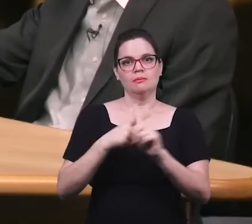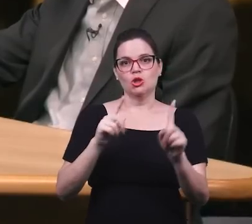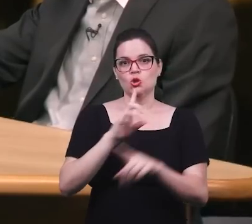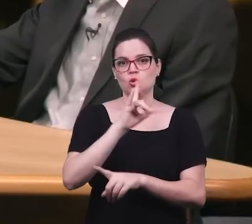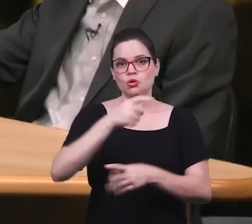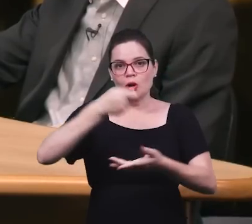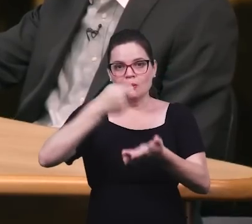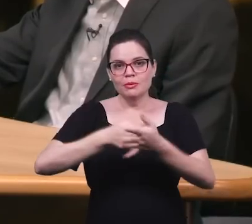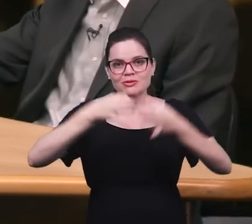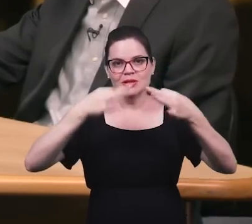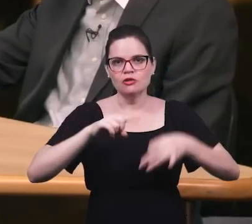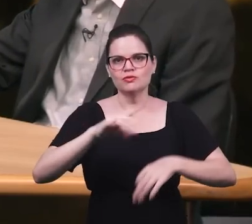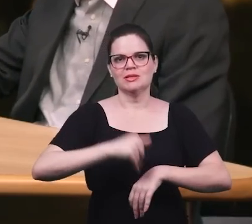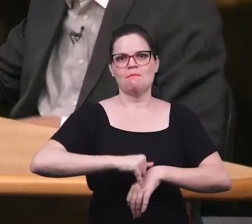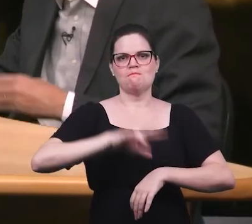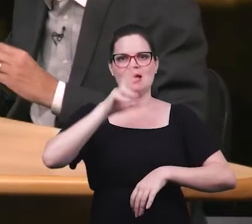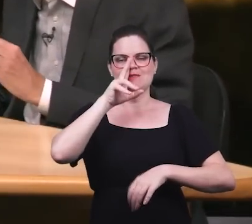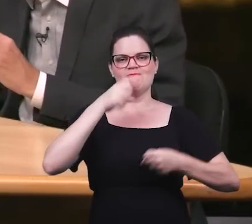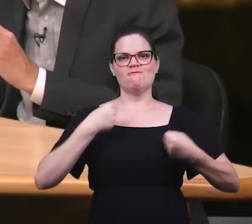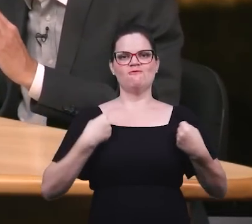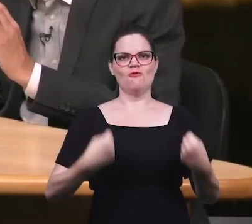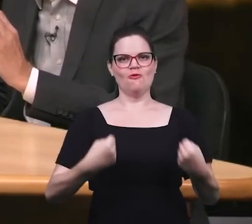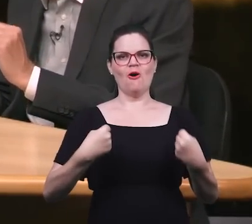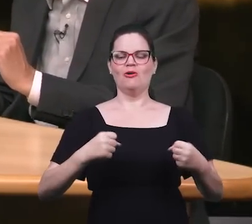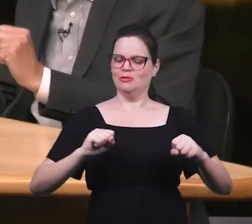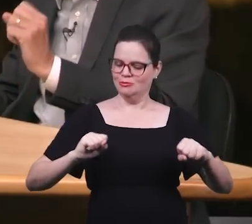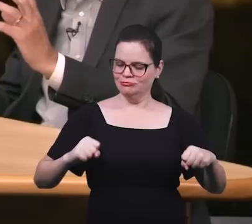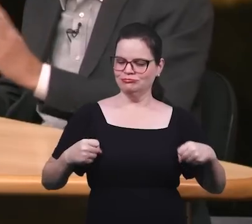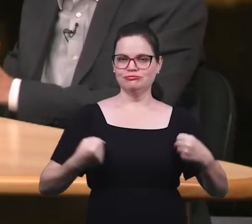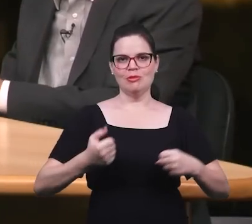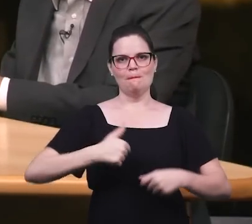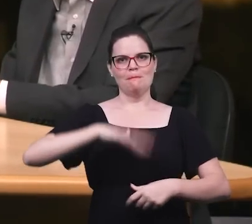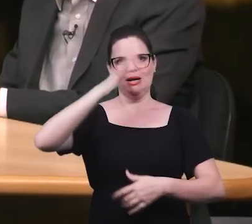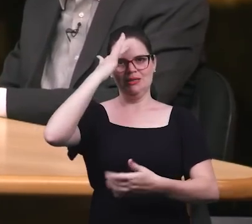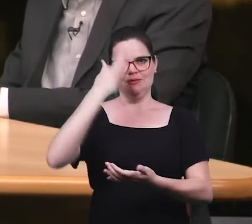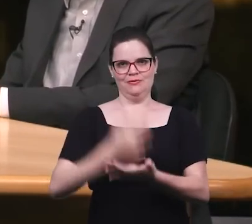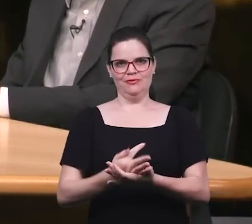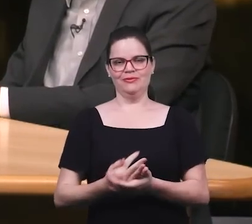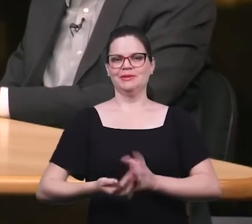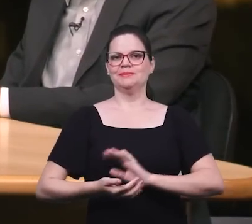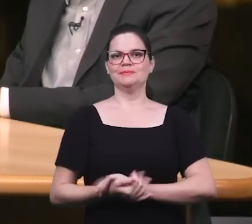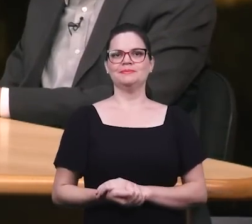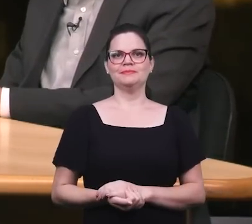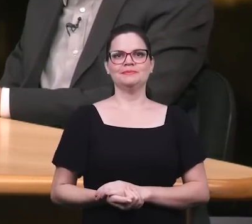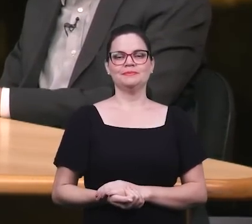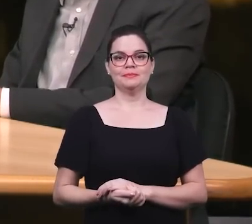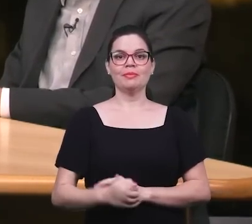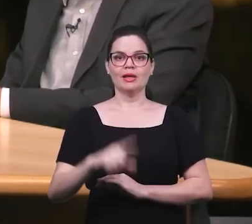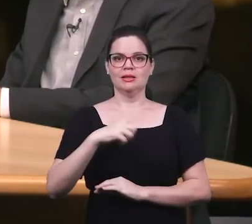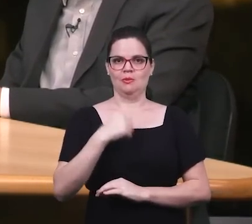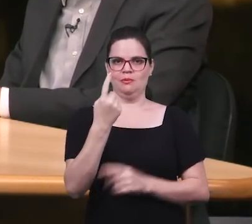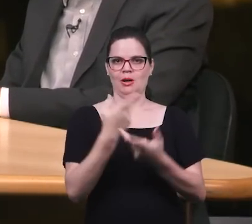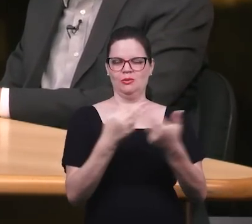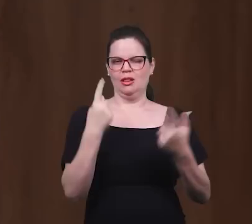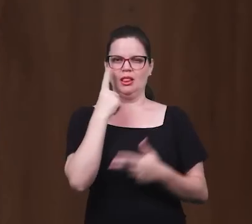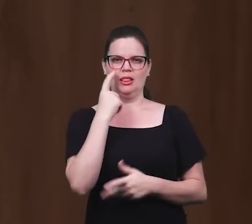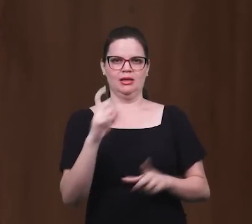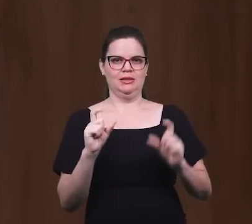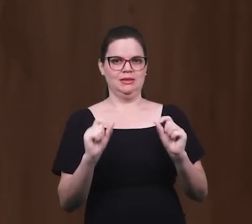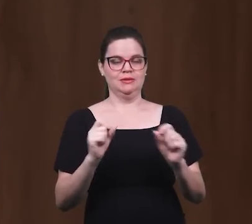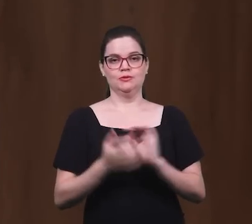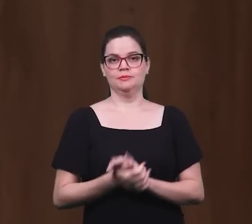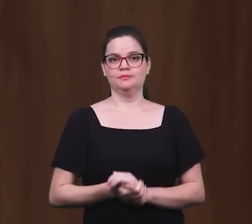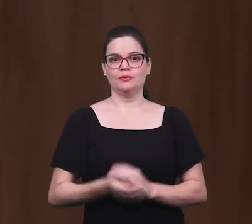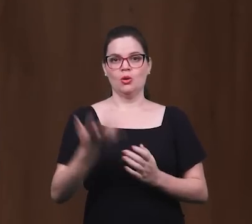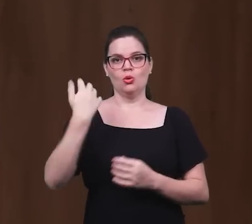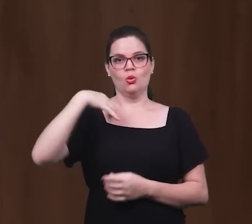isso mesmo, né? Uma parte interessante a gente abordar aqui, já chegando ao final, é quando Acabe